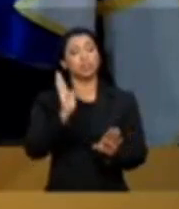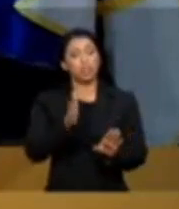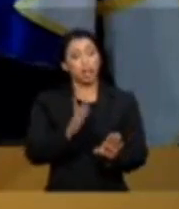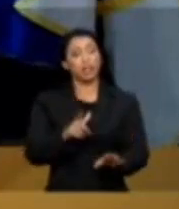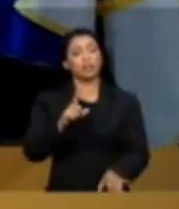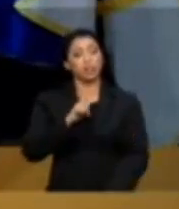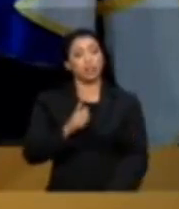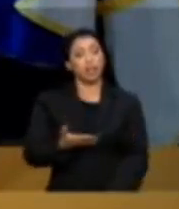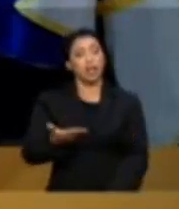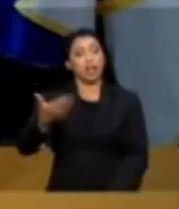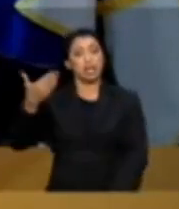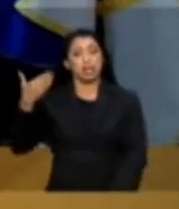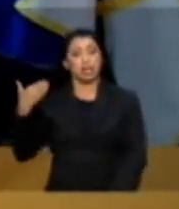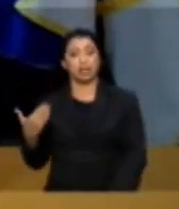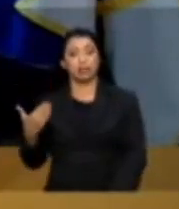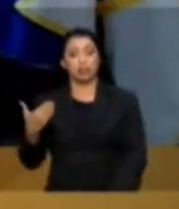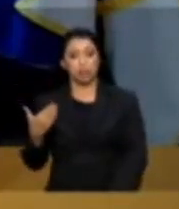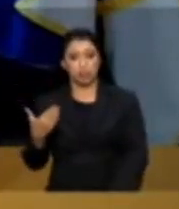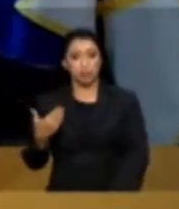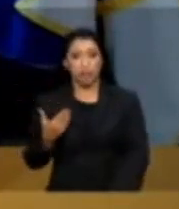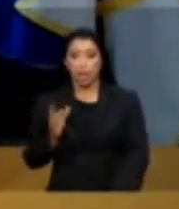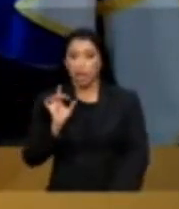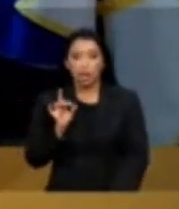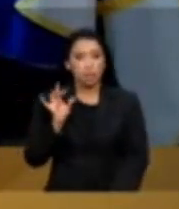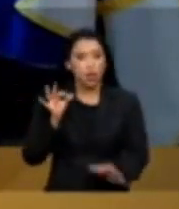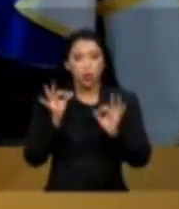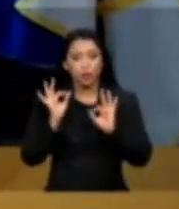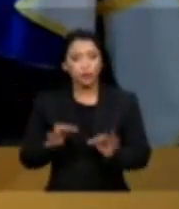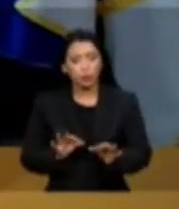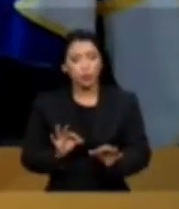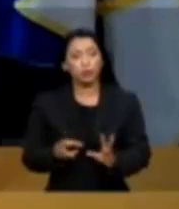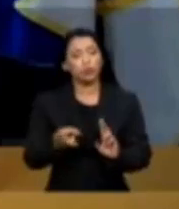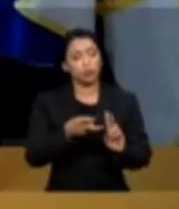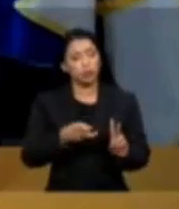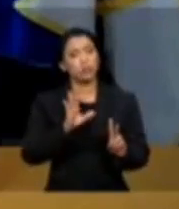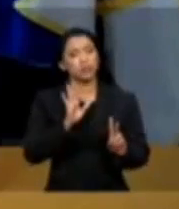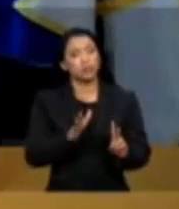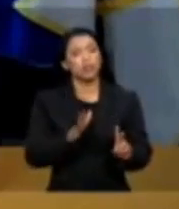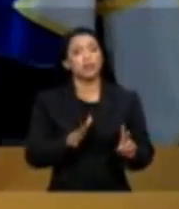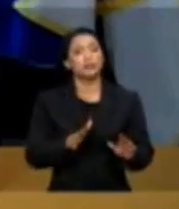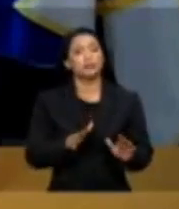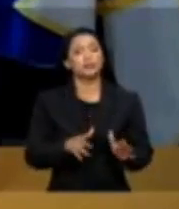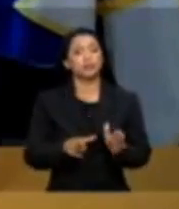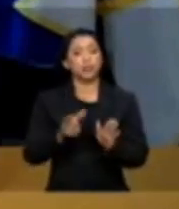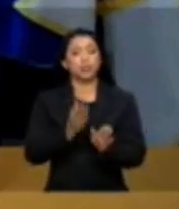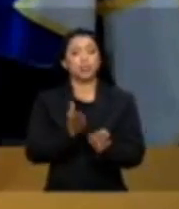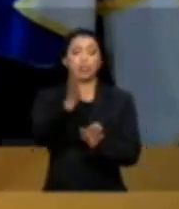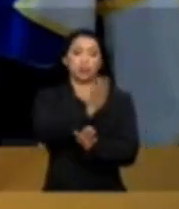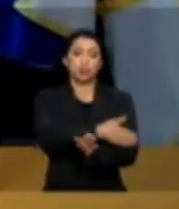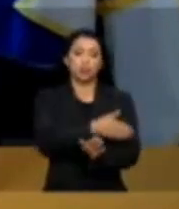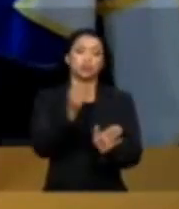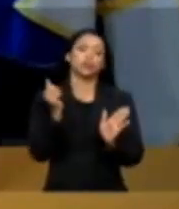dizer, consiste em atestar a ocupação dos índios como circunstância anterior à